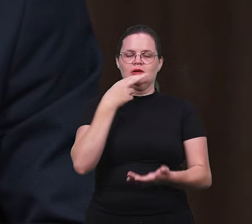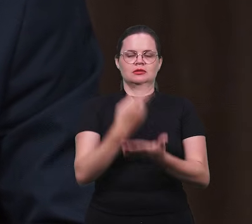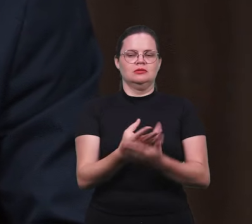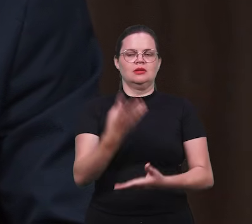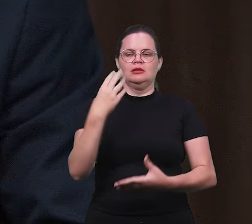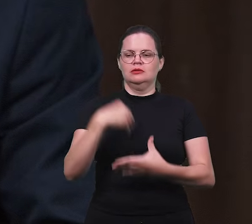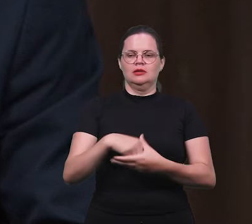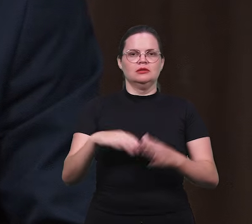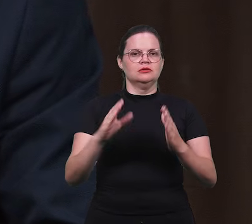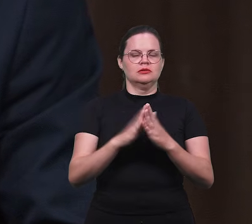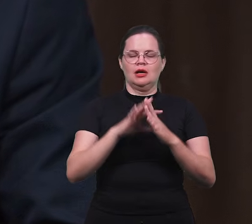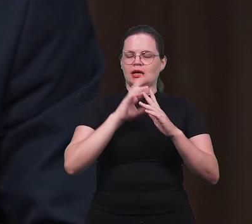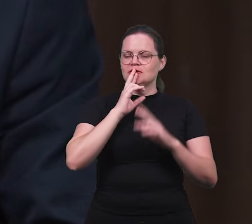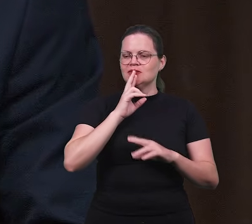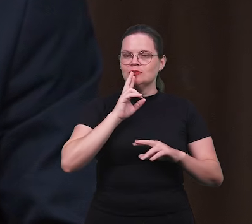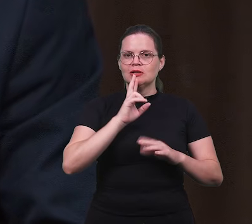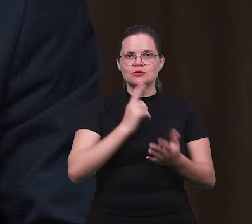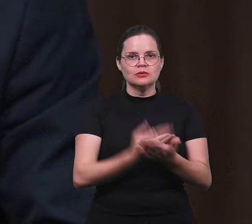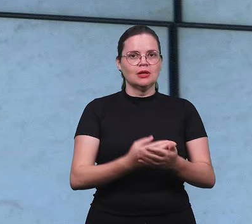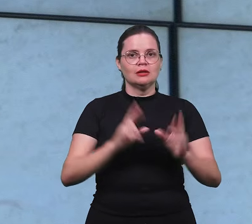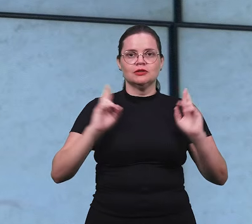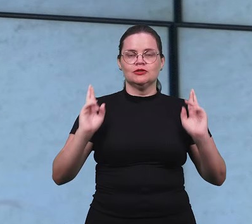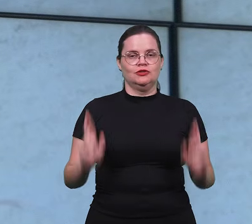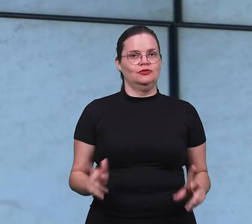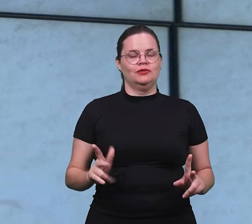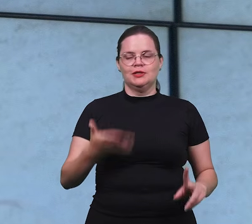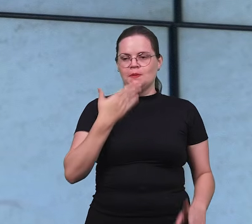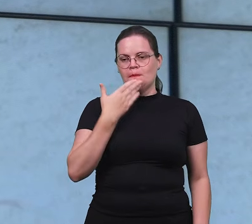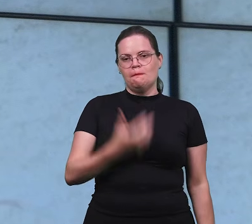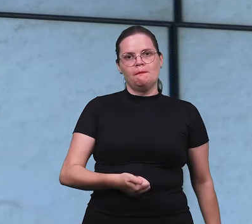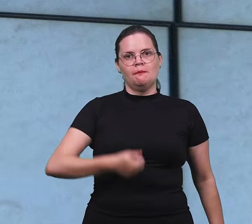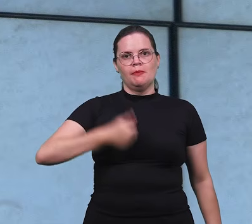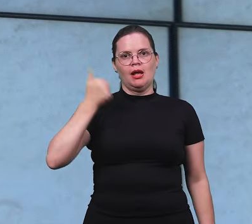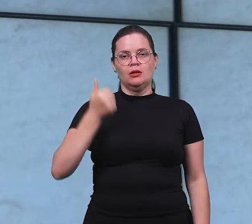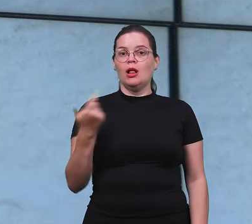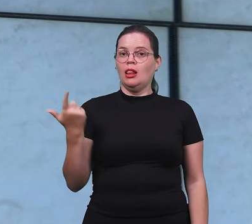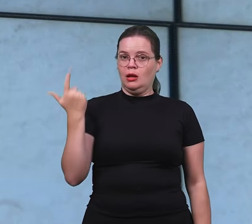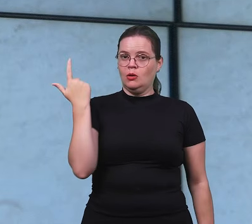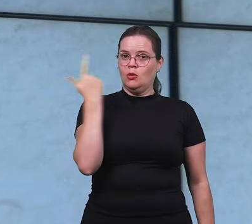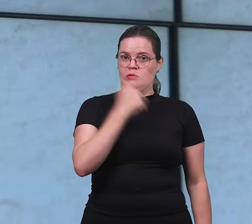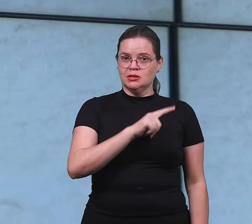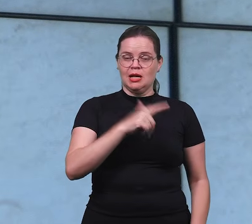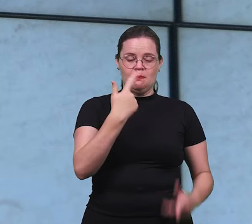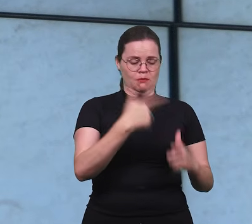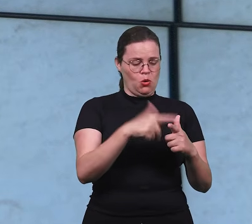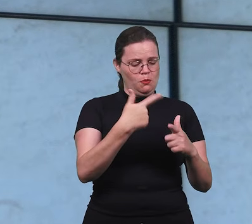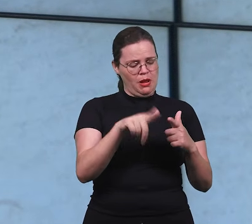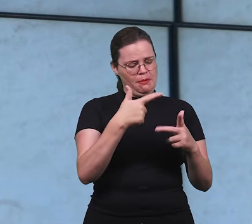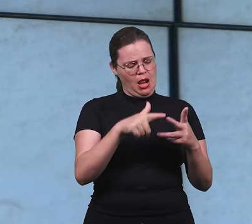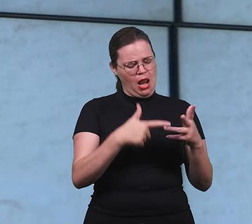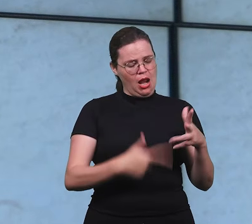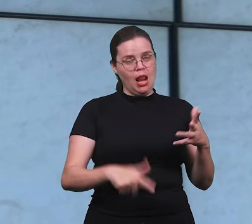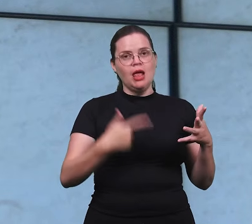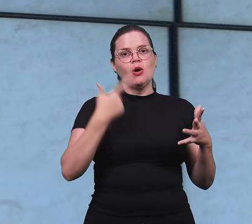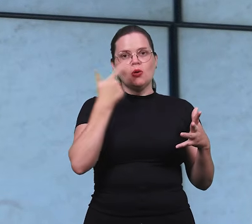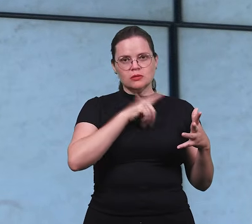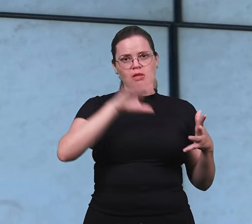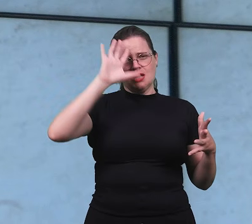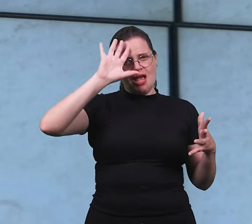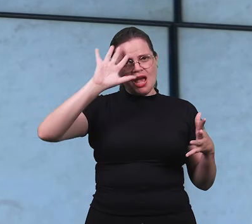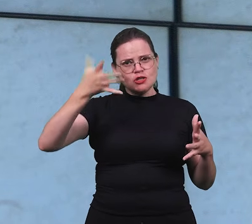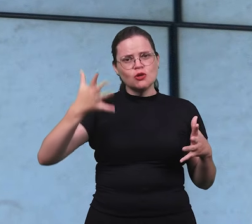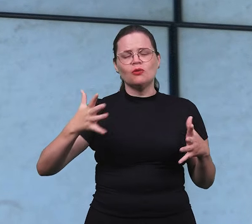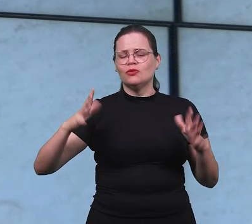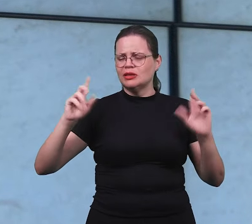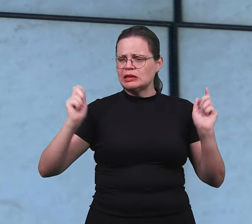né? Faz muita diferença. Faz muita diferença. Ela consegue restituir situações que estavam desgastadas, não